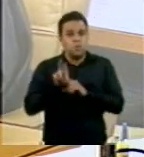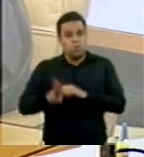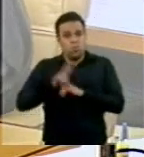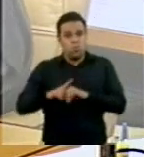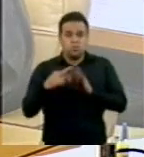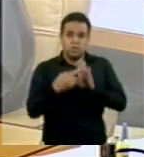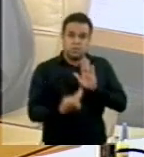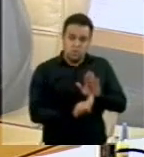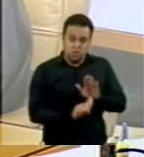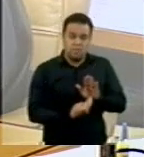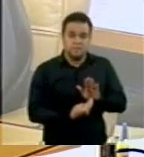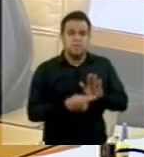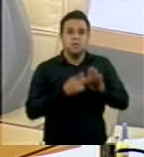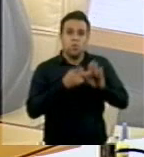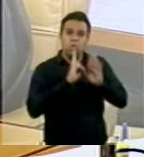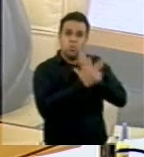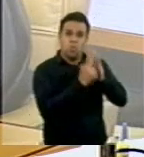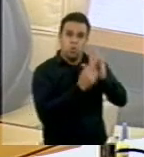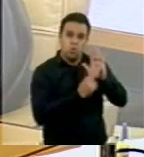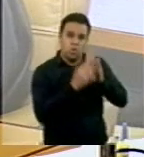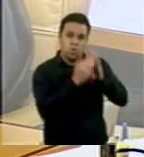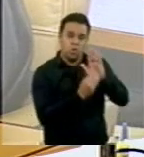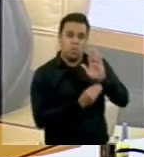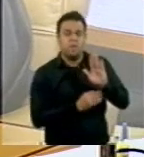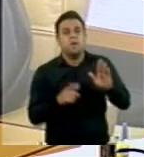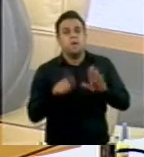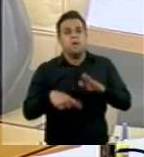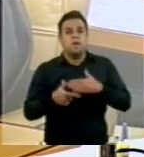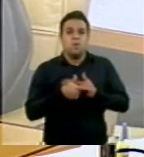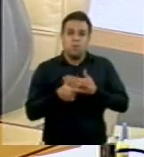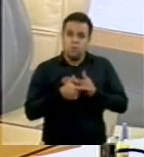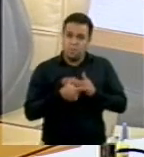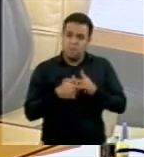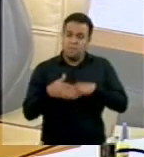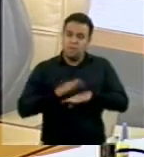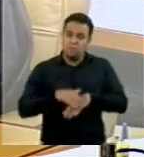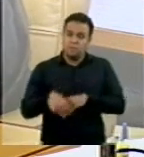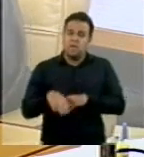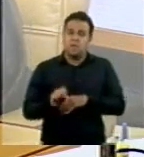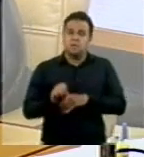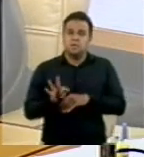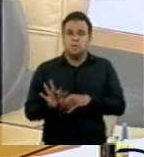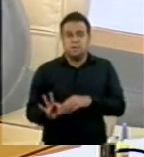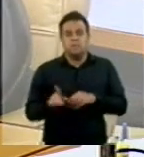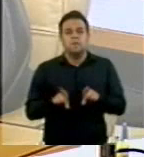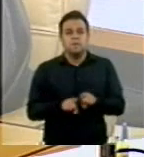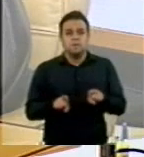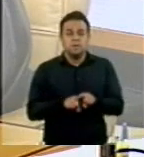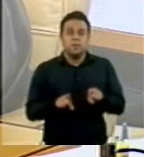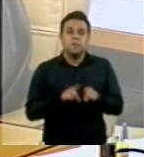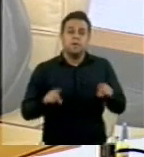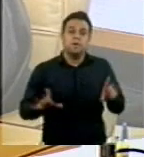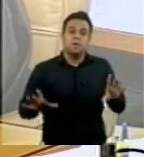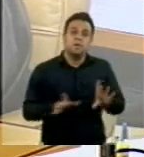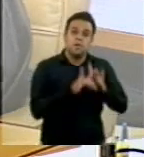normas, nomeadamente a partir do papel desse Supremo Tribunal Federal e a partir da